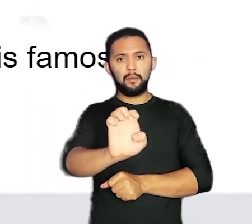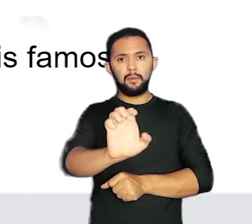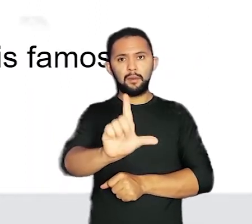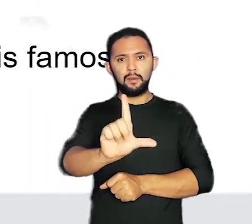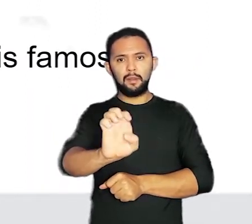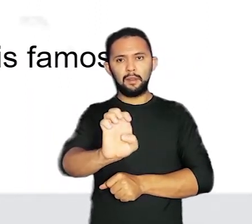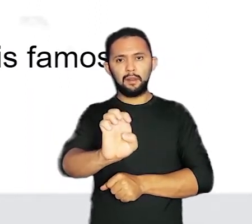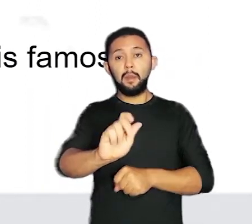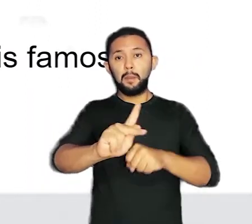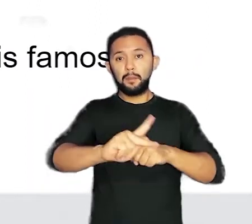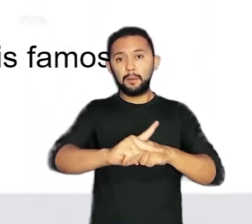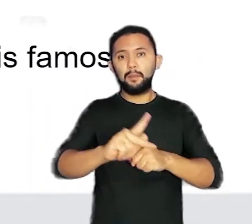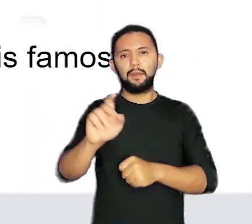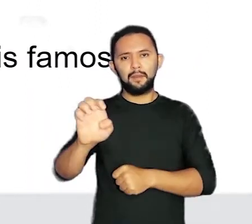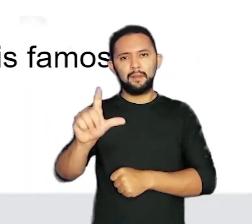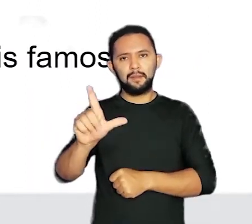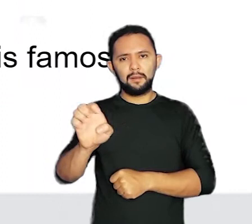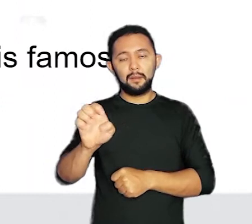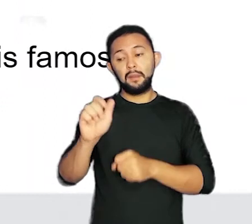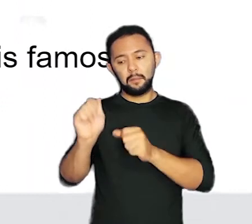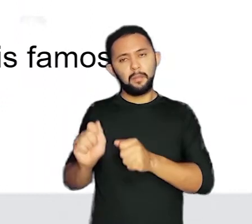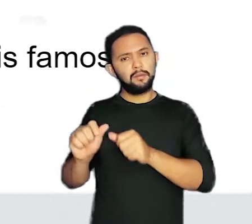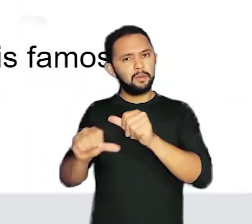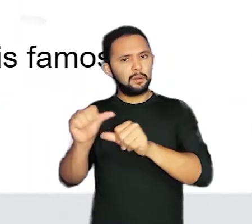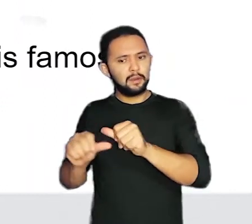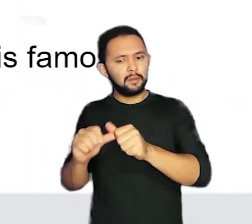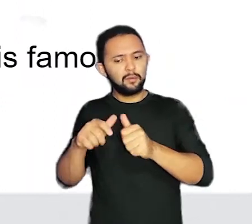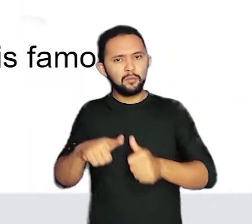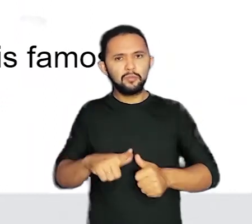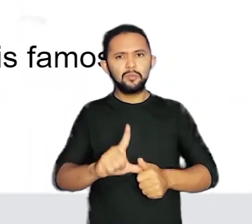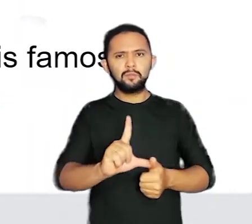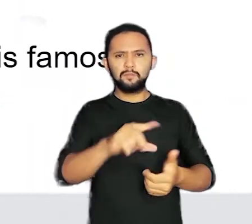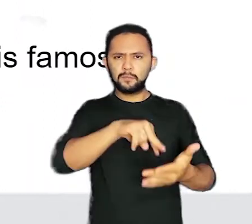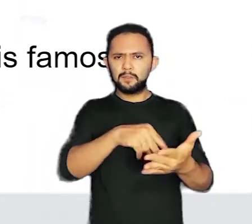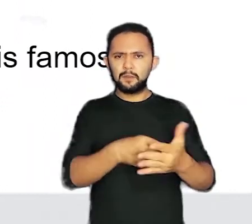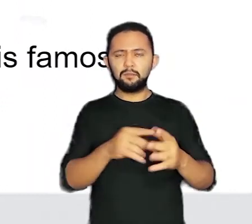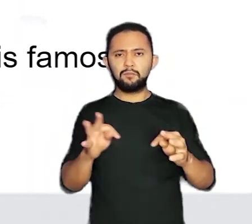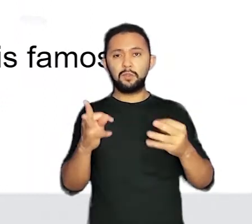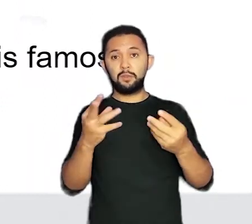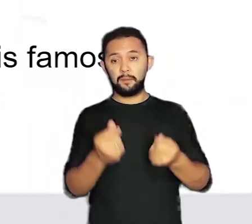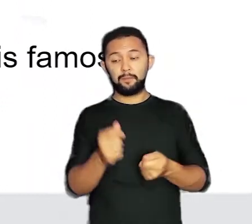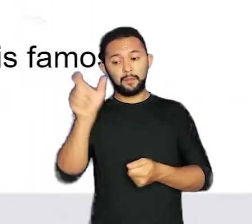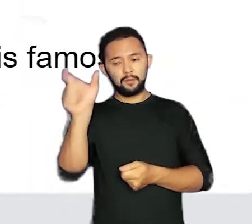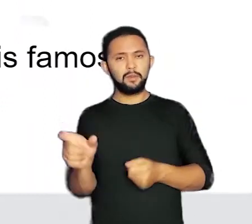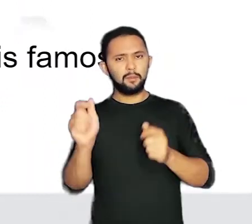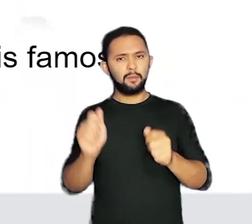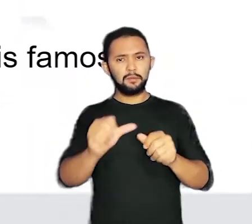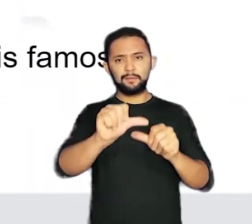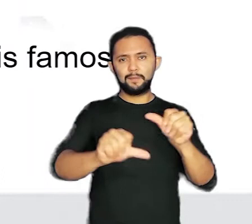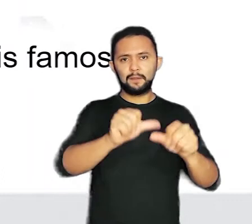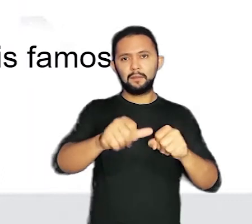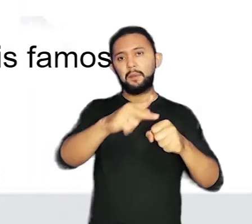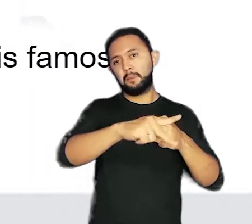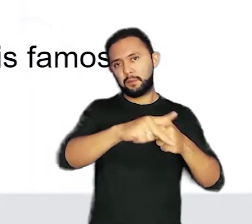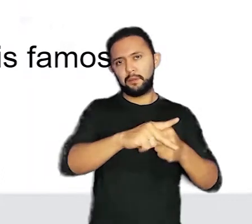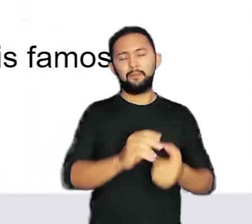Então eu posso dizer que ele é o cineasta brasileiro mais famoso. Então o sujeito ele tem essa capacidade de ser